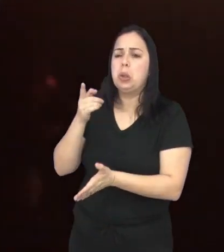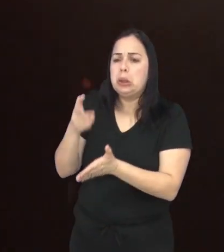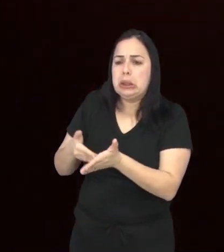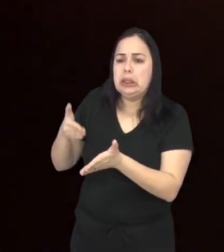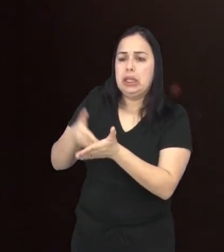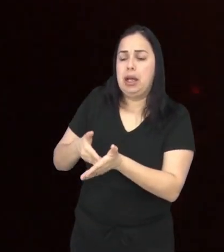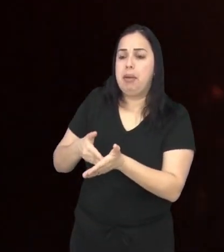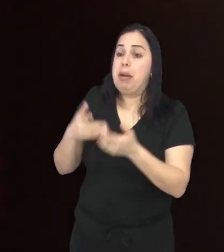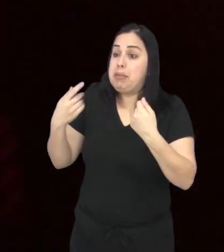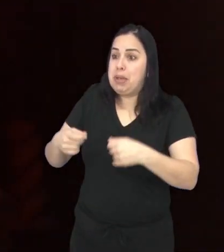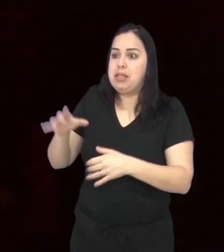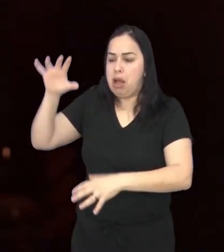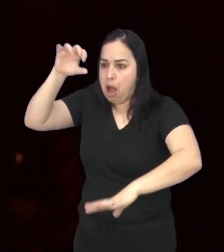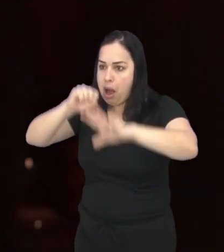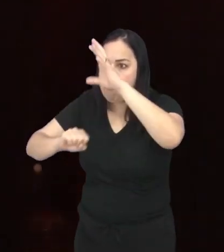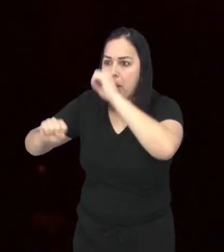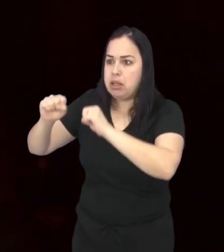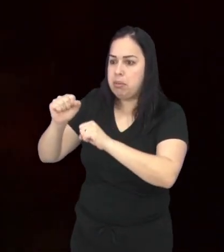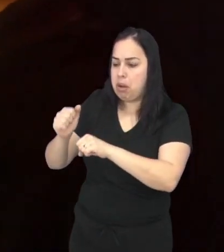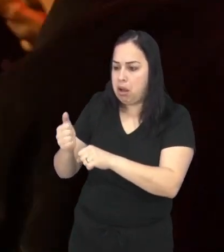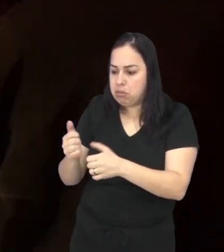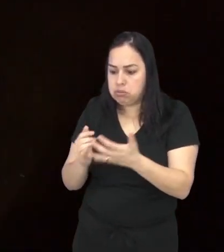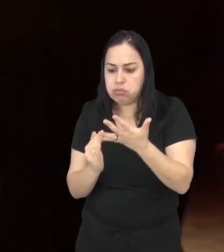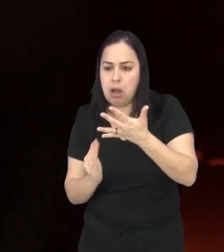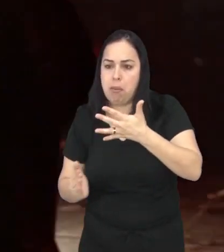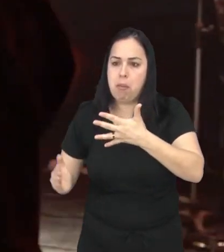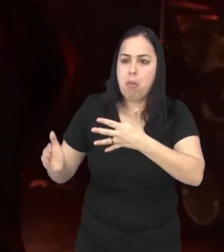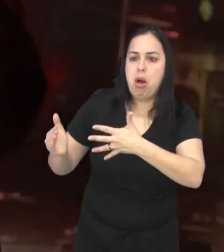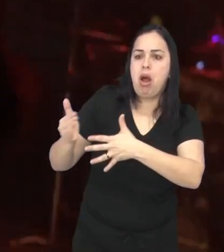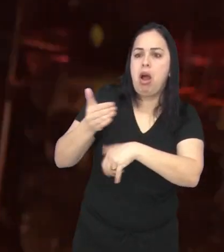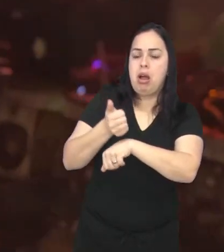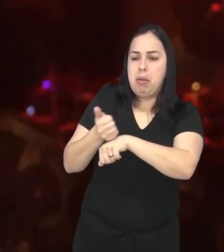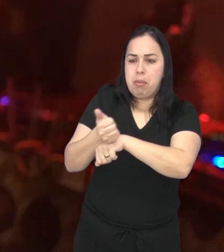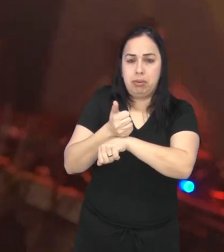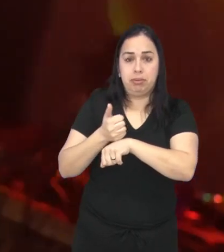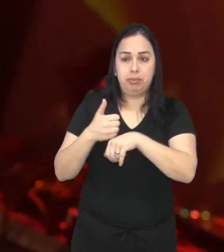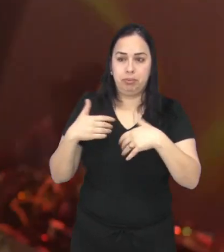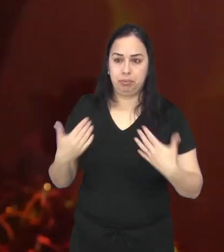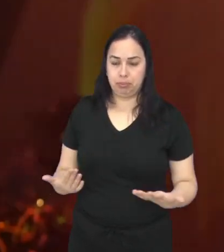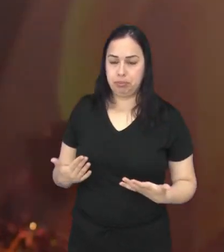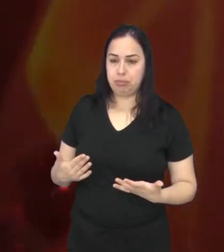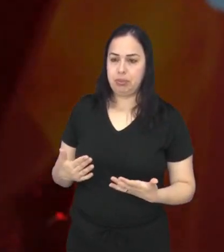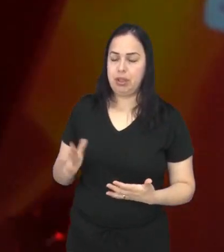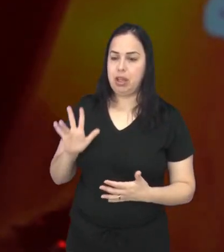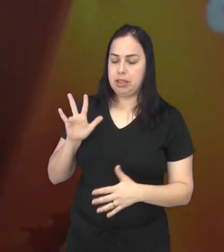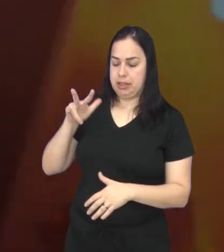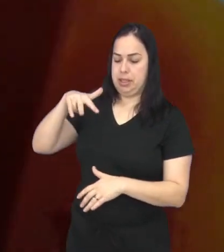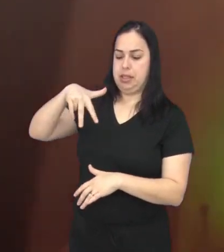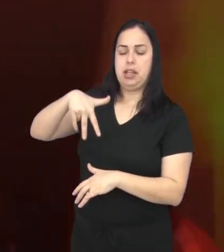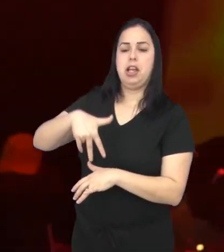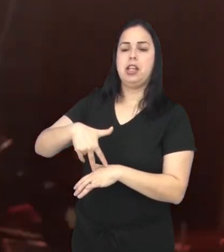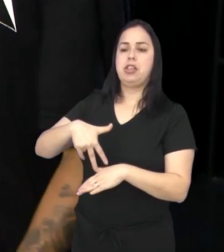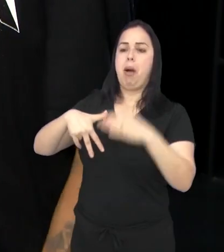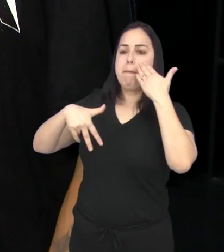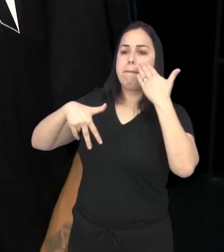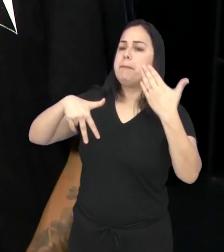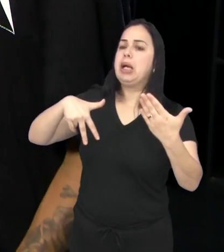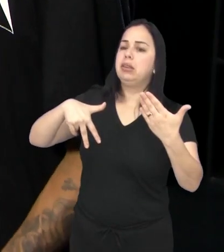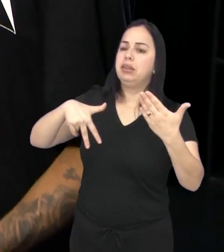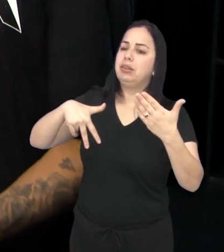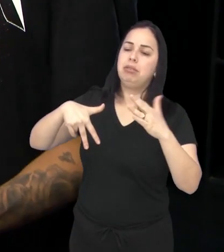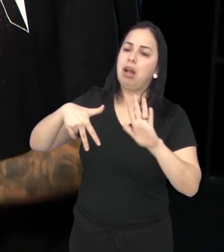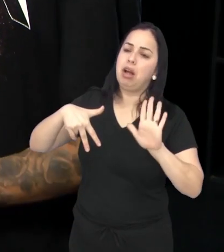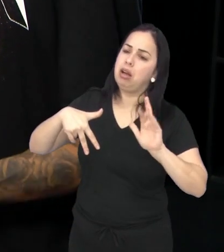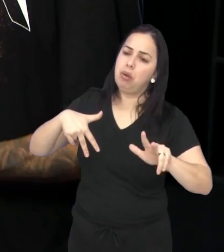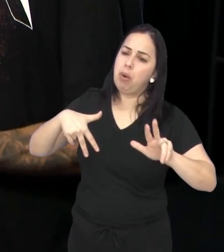do que precisa para se profissionalizar na área. Muito além da visibilidade, vai o fato do projeto,